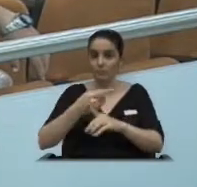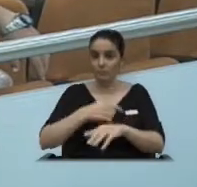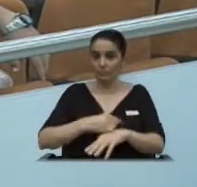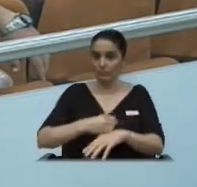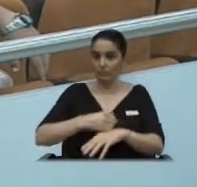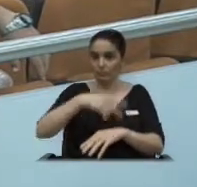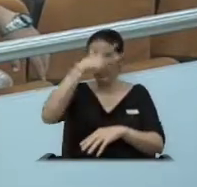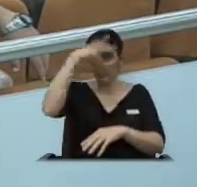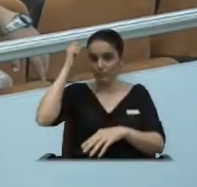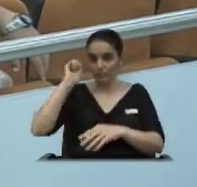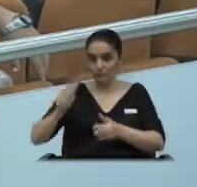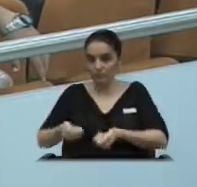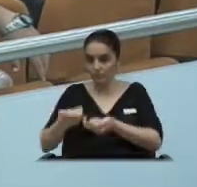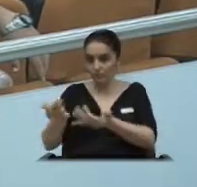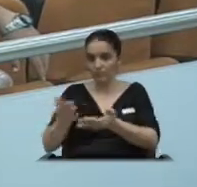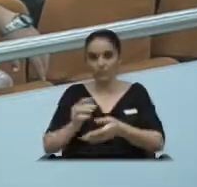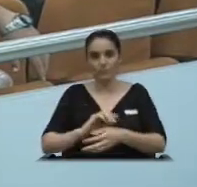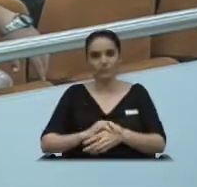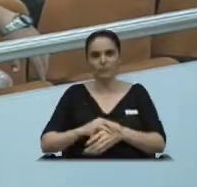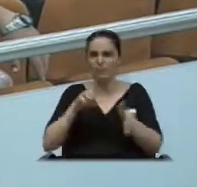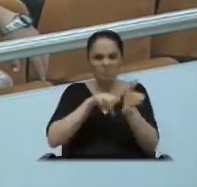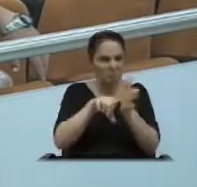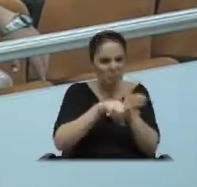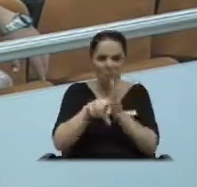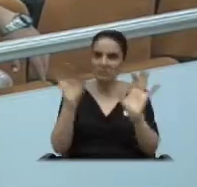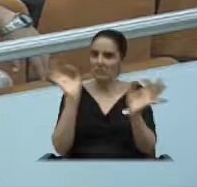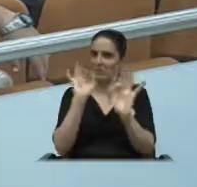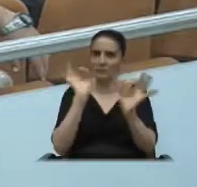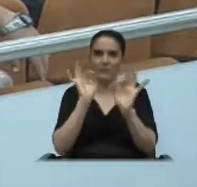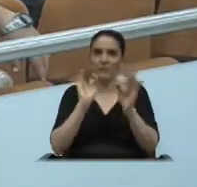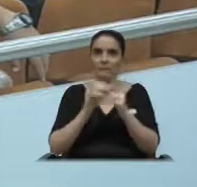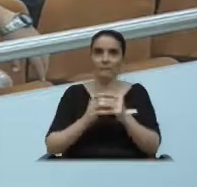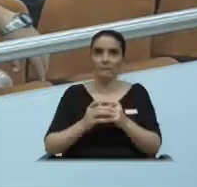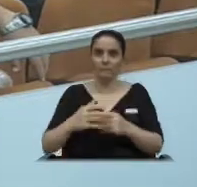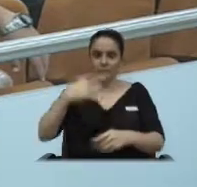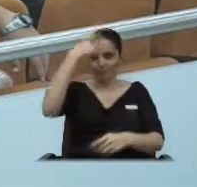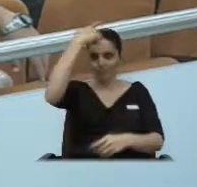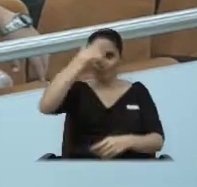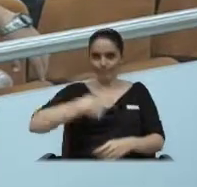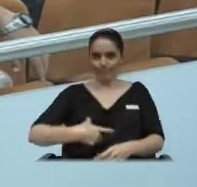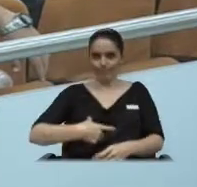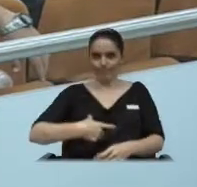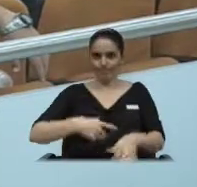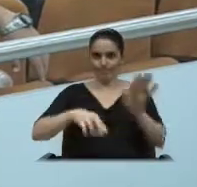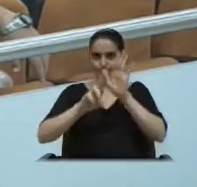Não precisa investigar, não precisa correr atrás de ninguém. Nós estamos aqui.